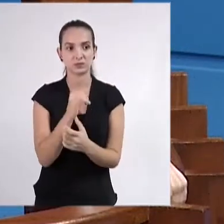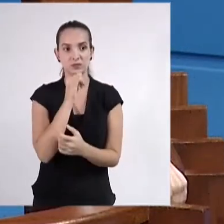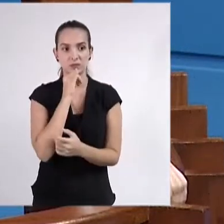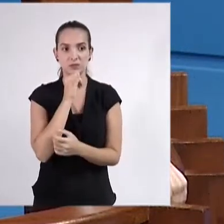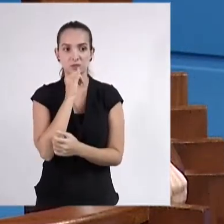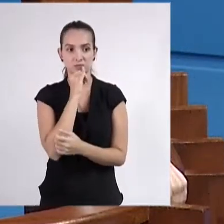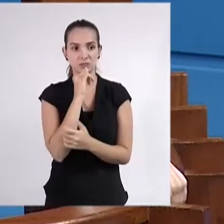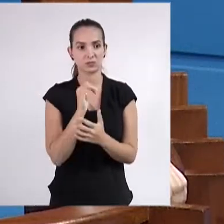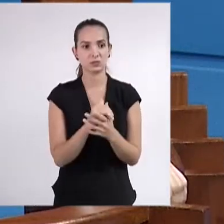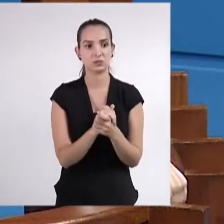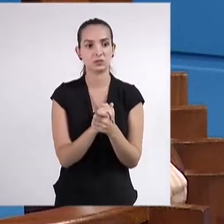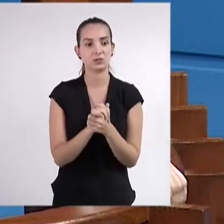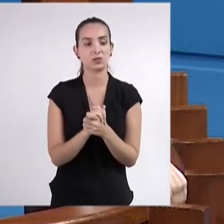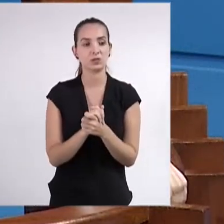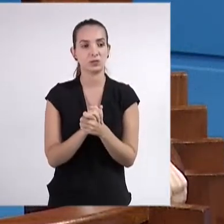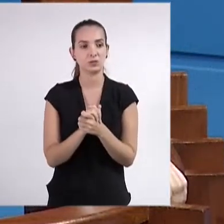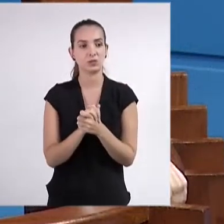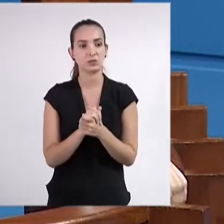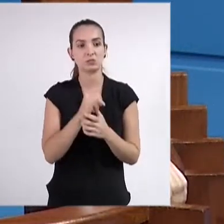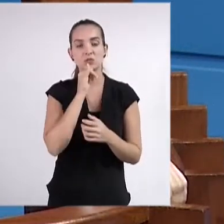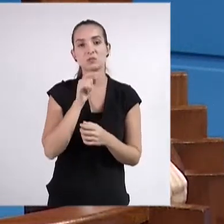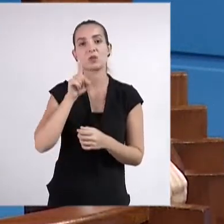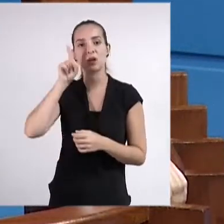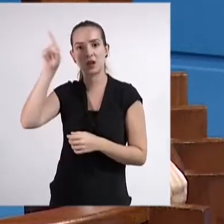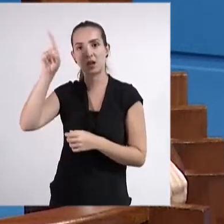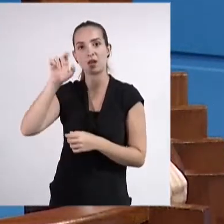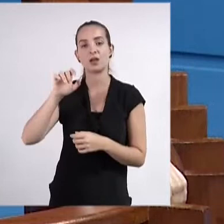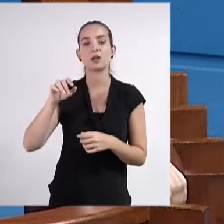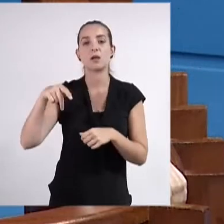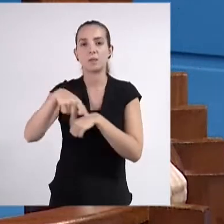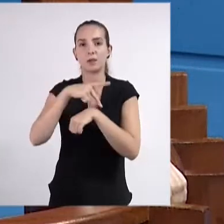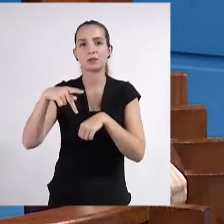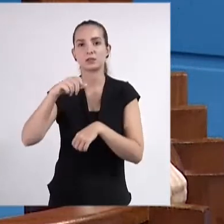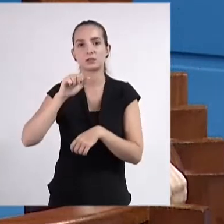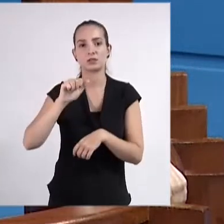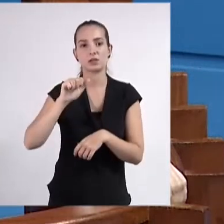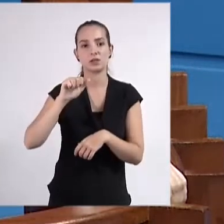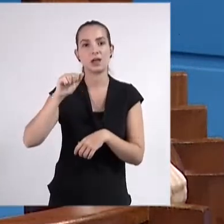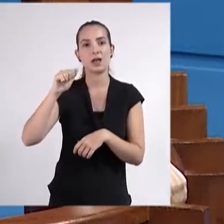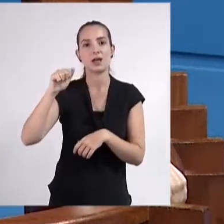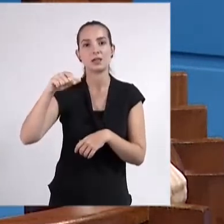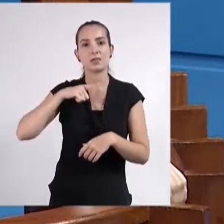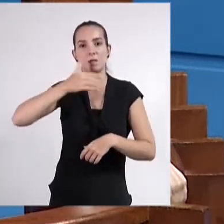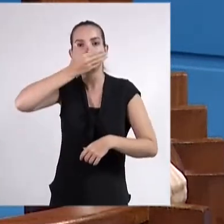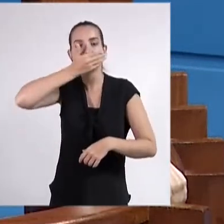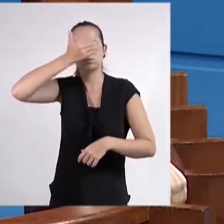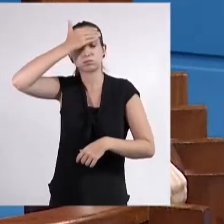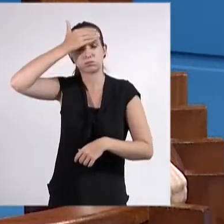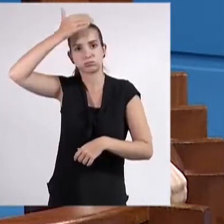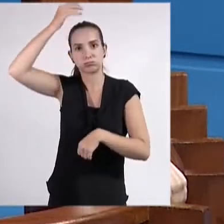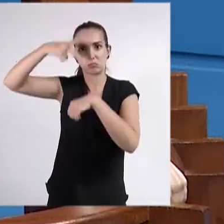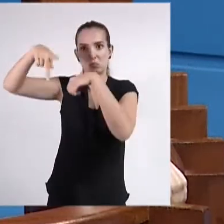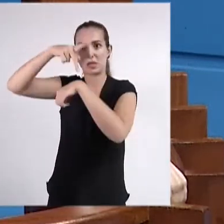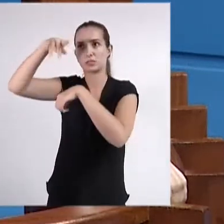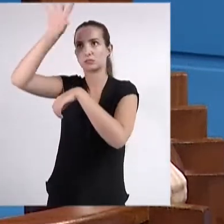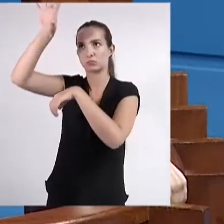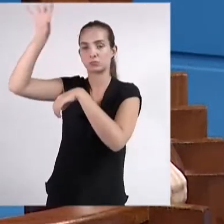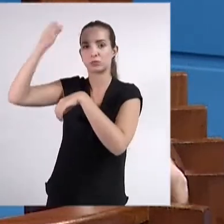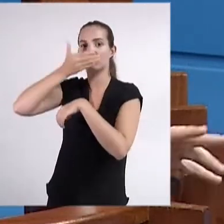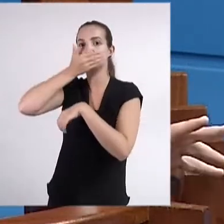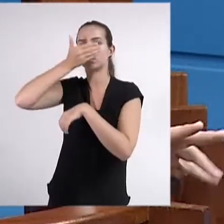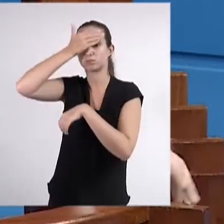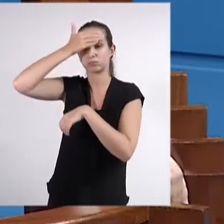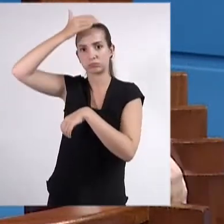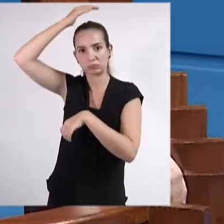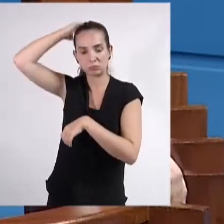alimentar animais. É mais barato em alguns países árabes você alimentar com o carboidrato do